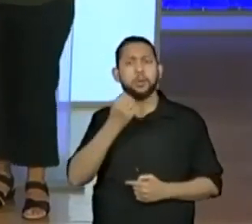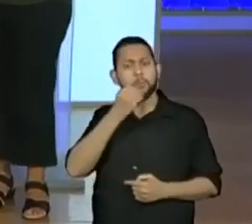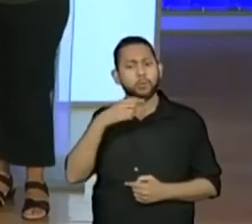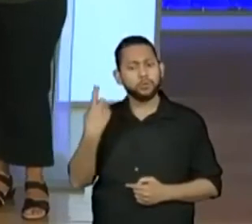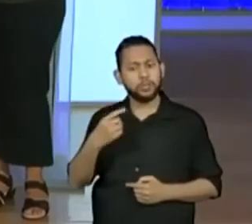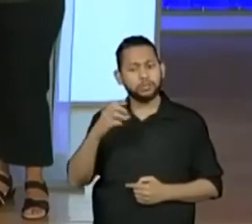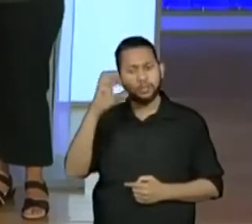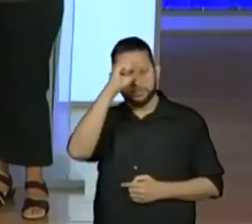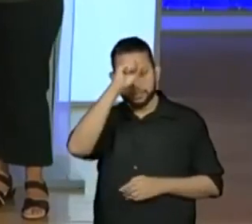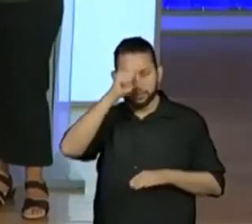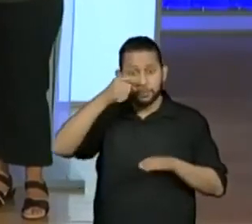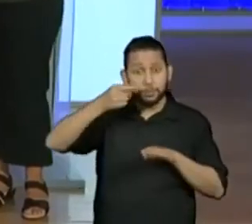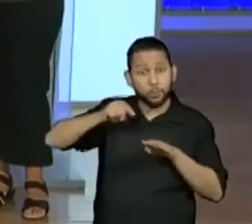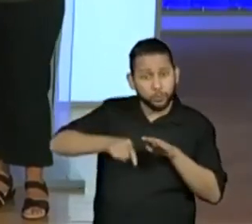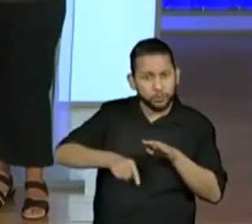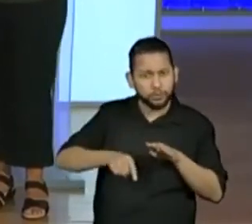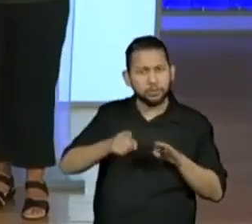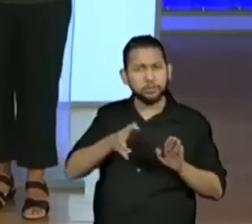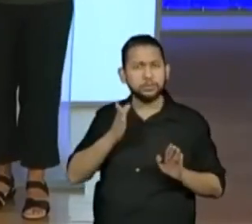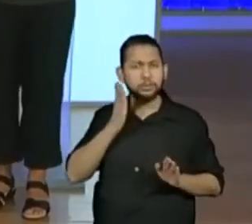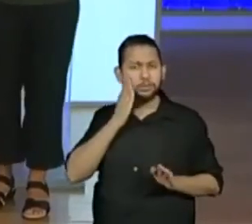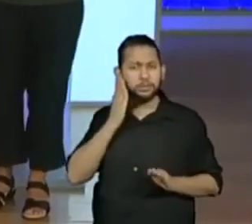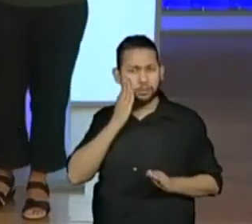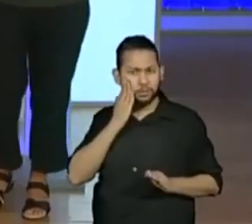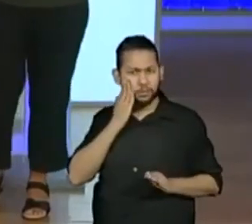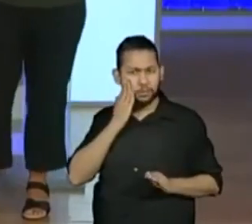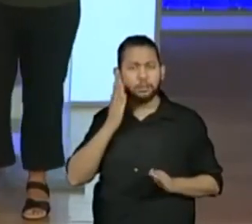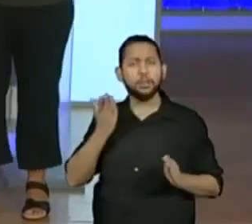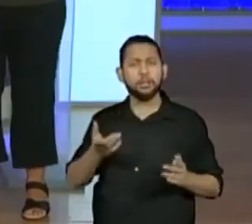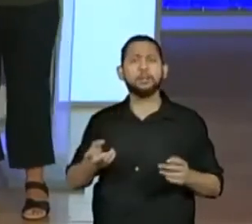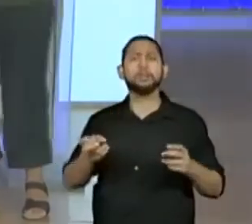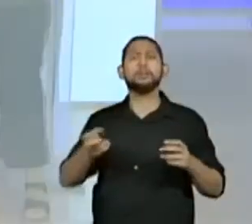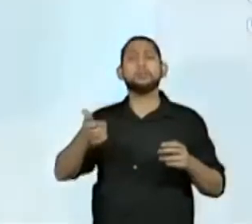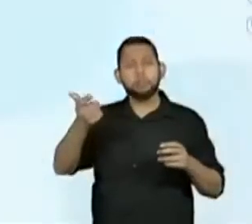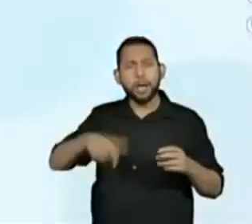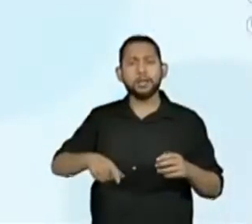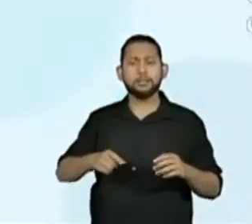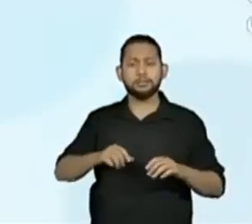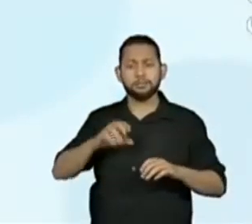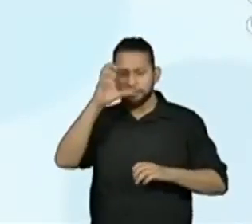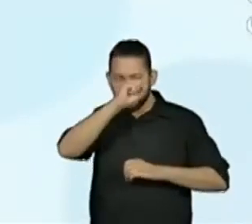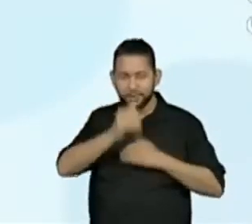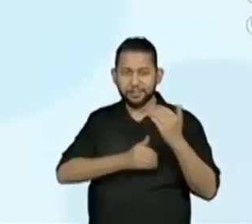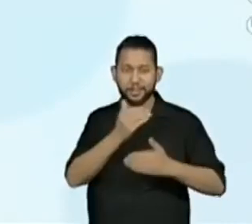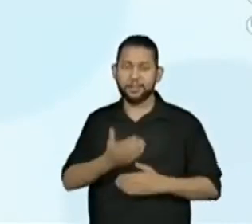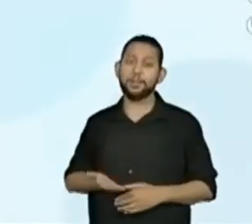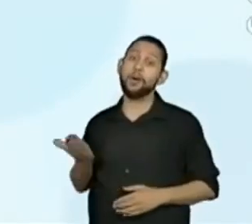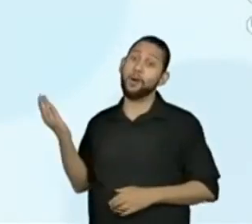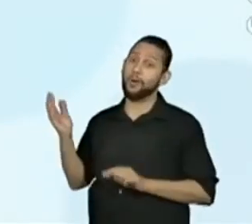aprofundar aquilo que a gente já sabe e aí avançar cada vez mais. Vamos deixar